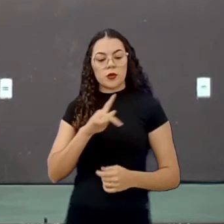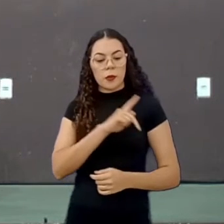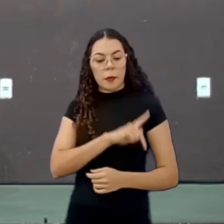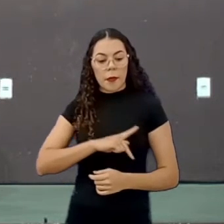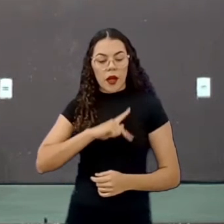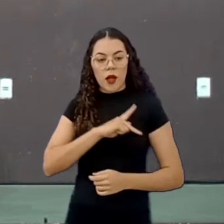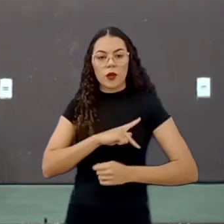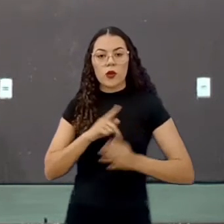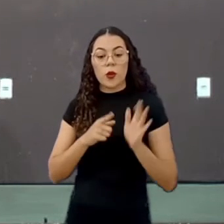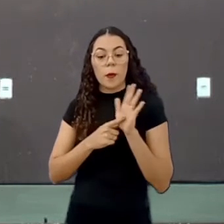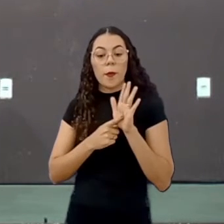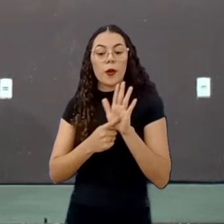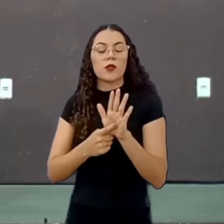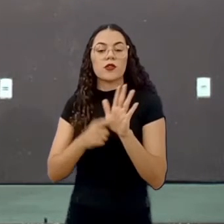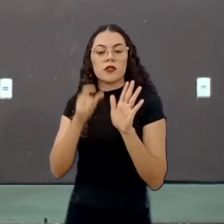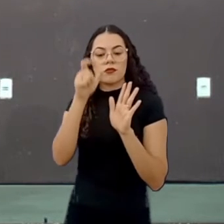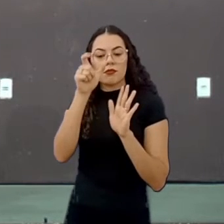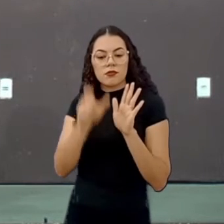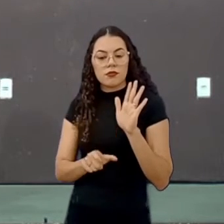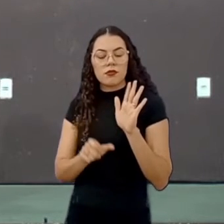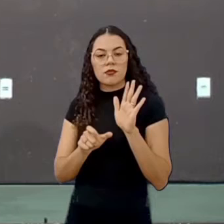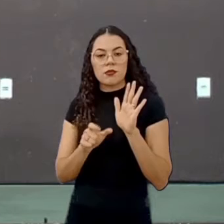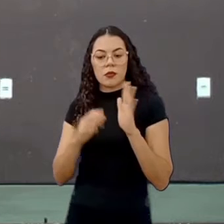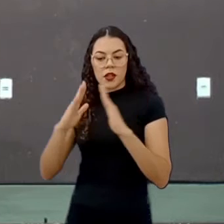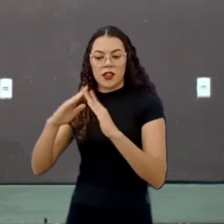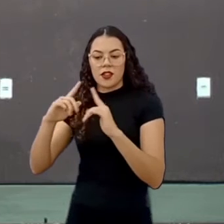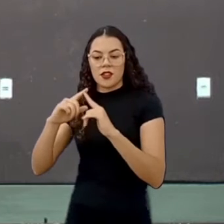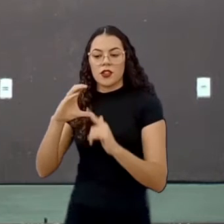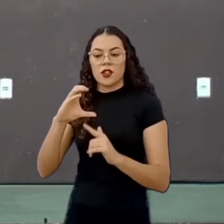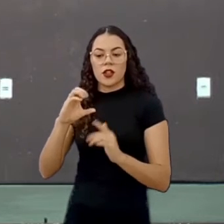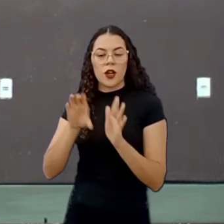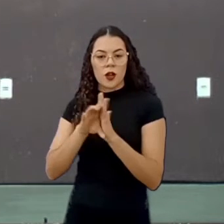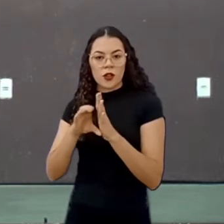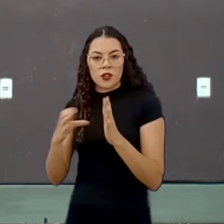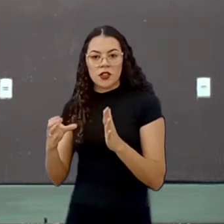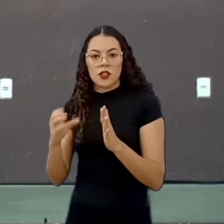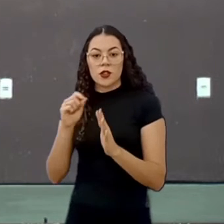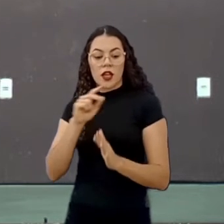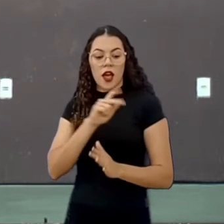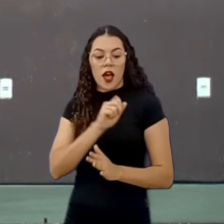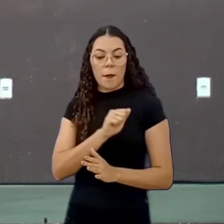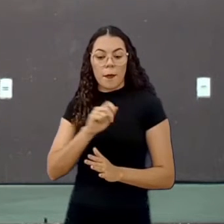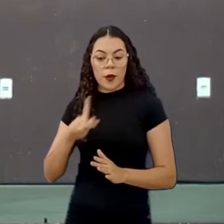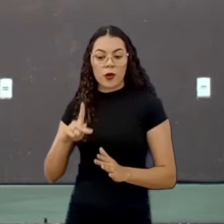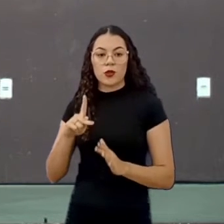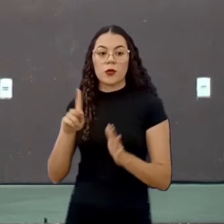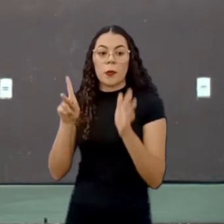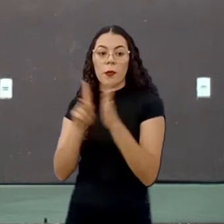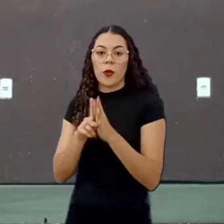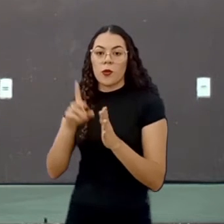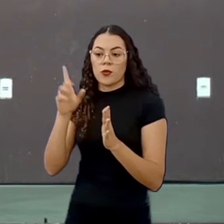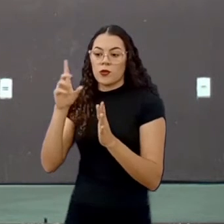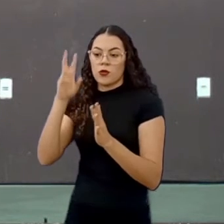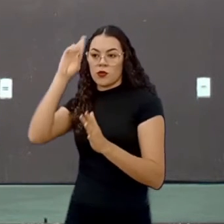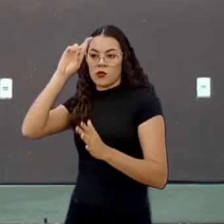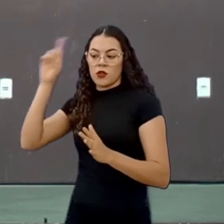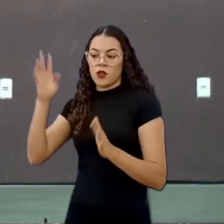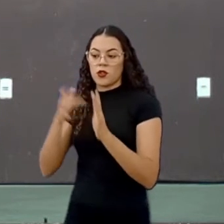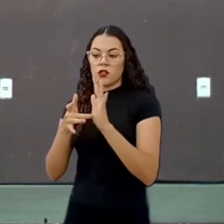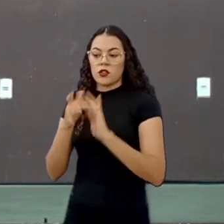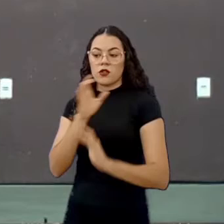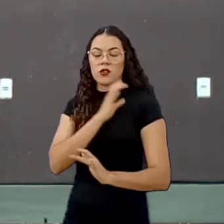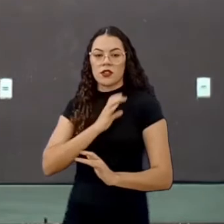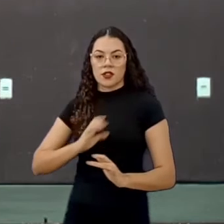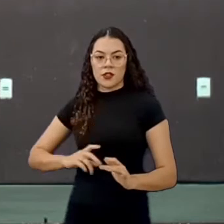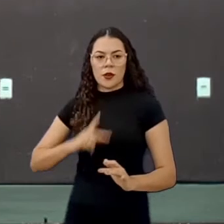começa se apresentando para a igreja dos Colossenses como apóstolo do Senhor Jesus Cristo. Paulo, que foi chamado